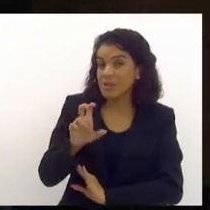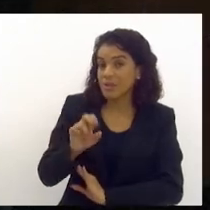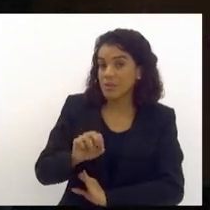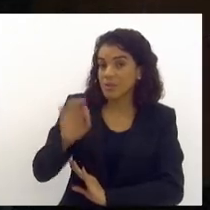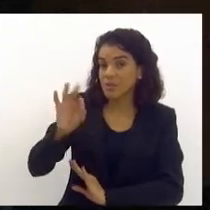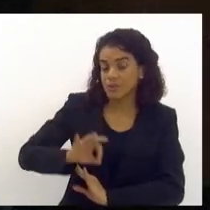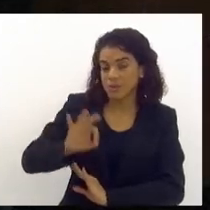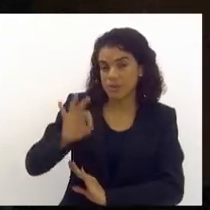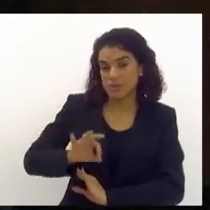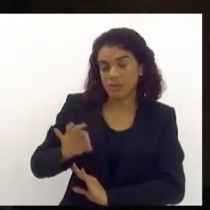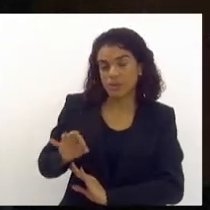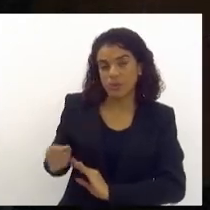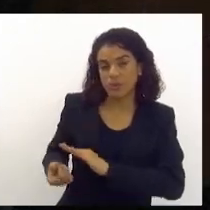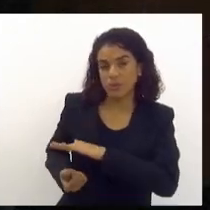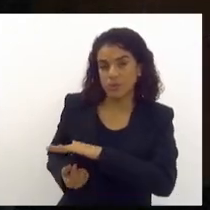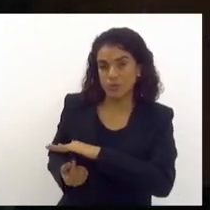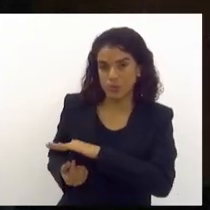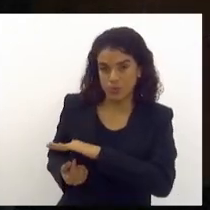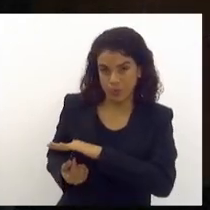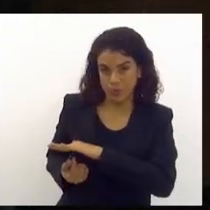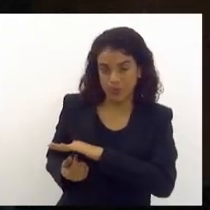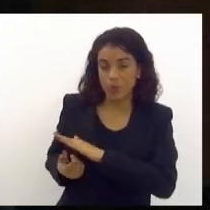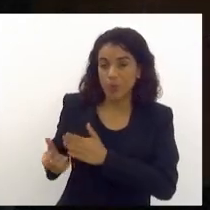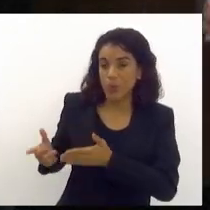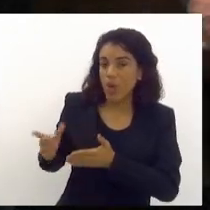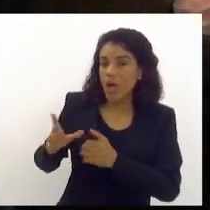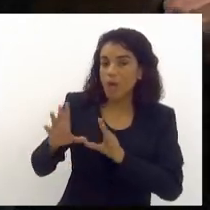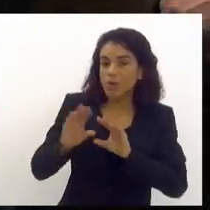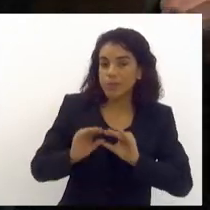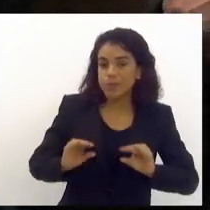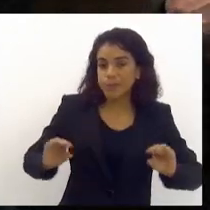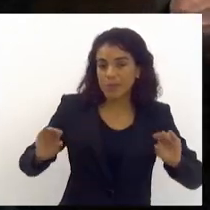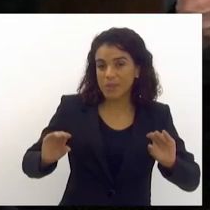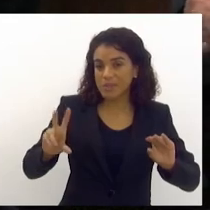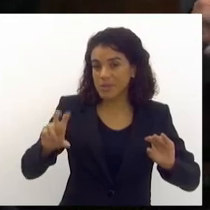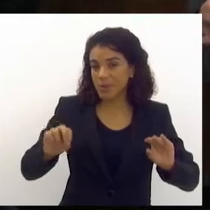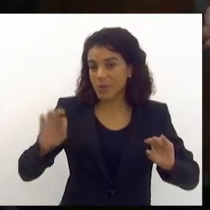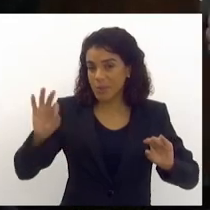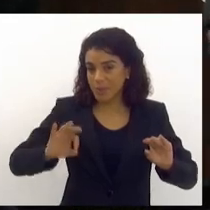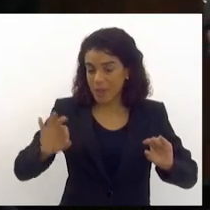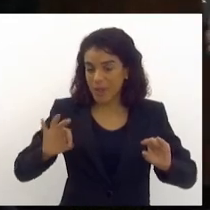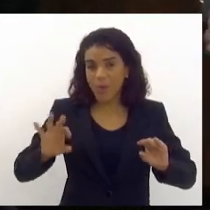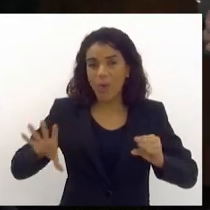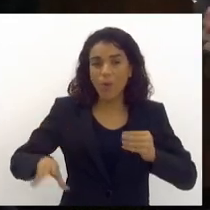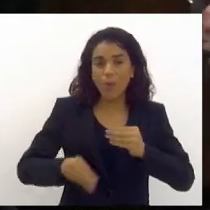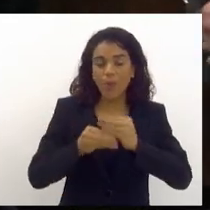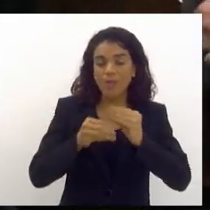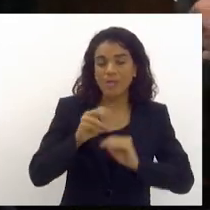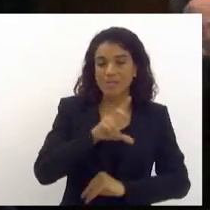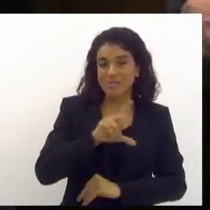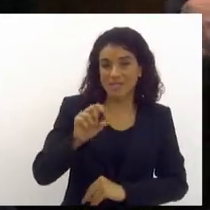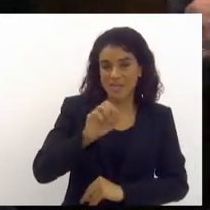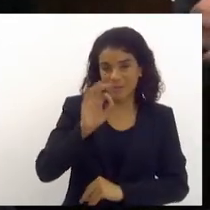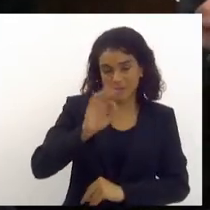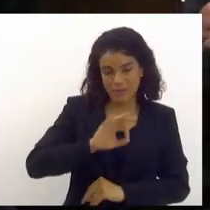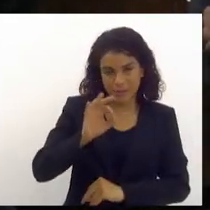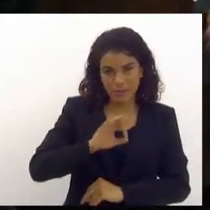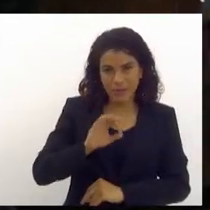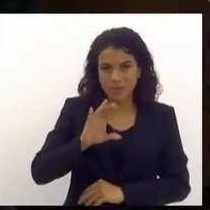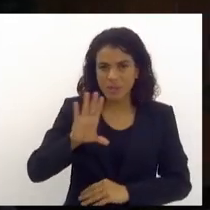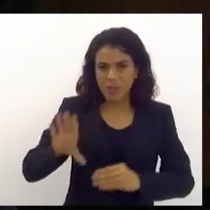50% dos recursos. Quando tirou os 50%, ficou 100%. Se